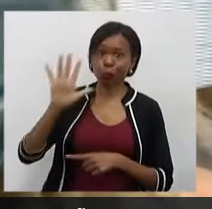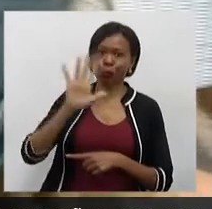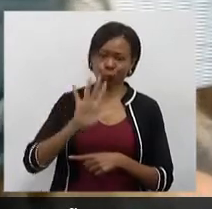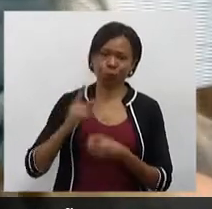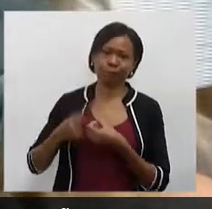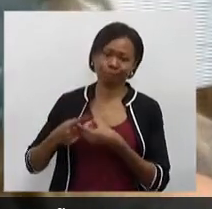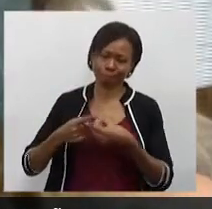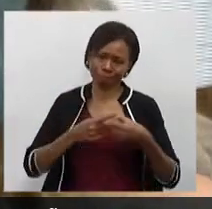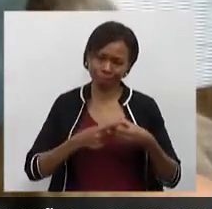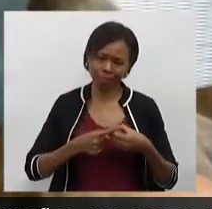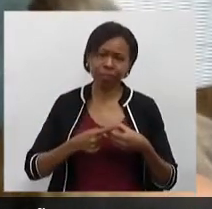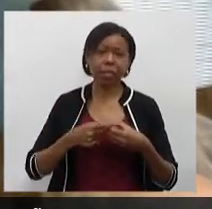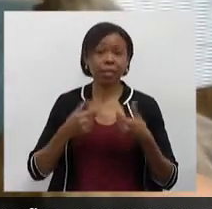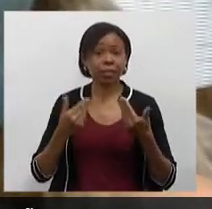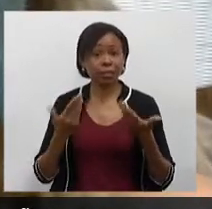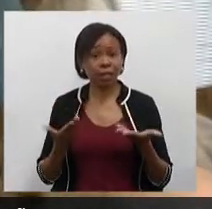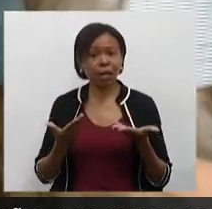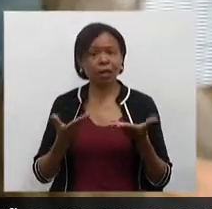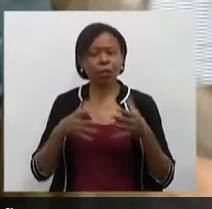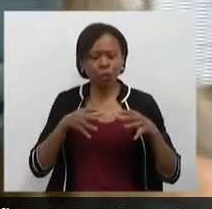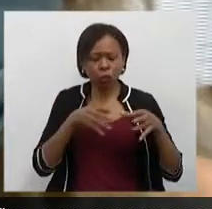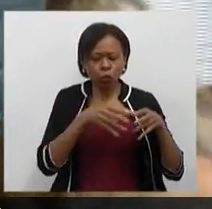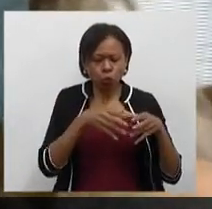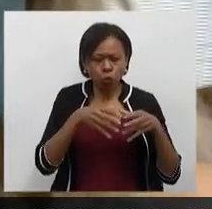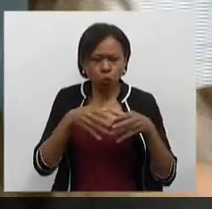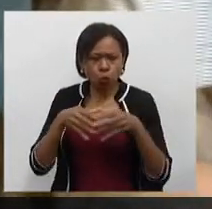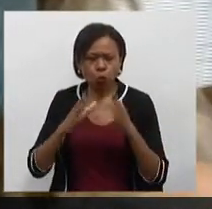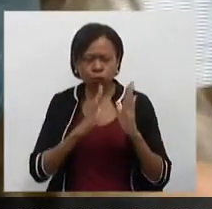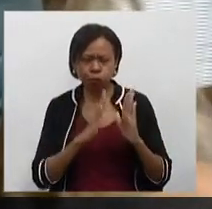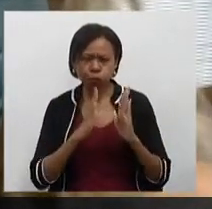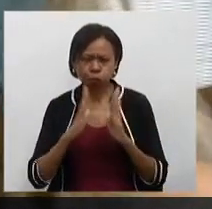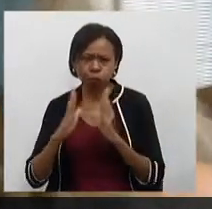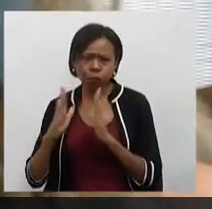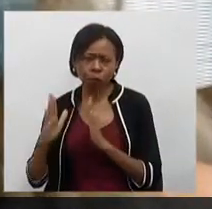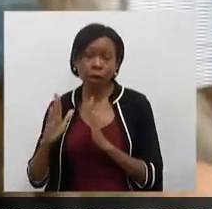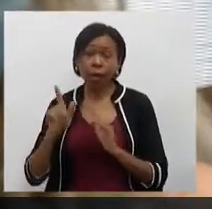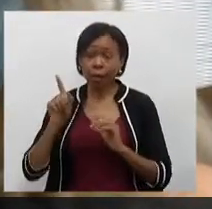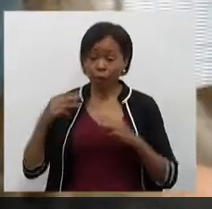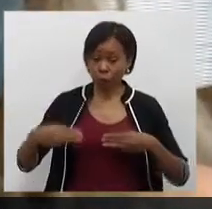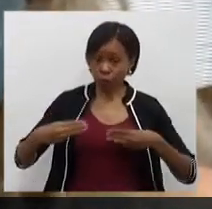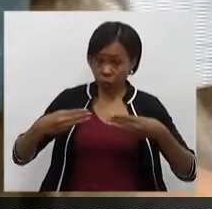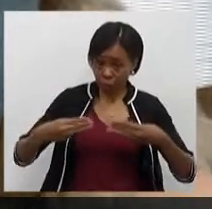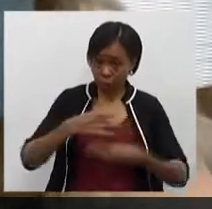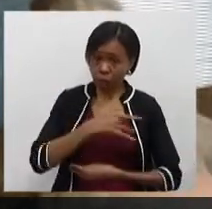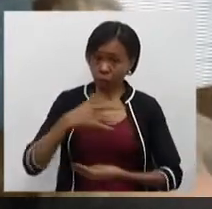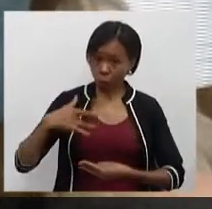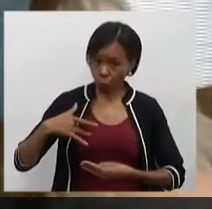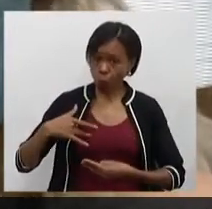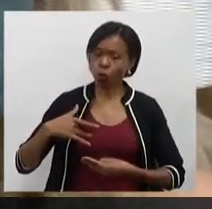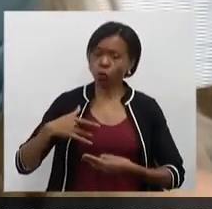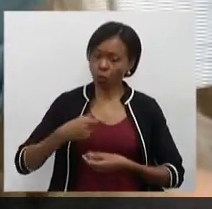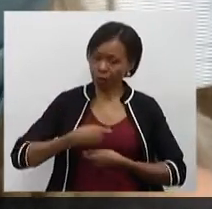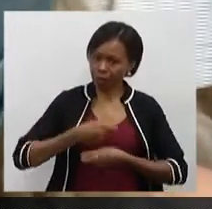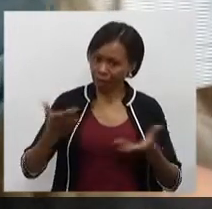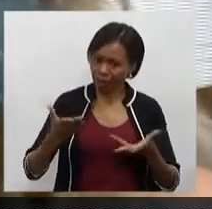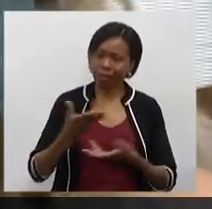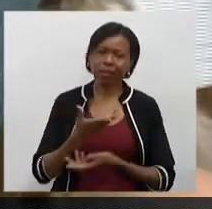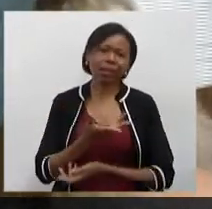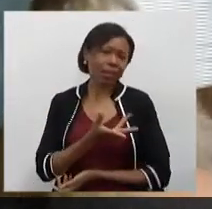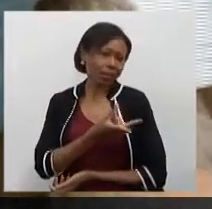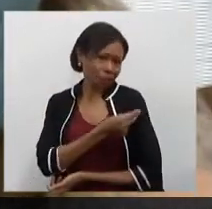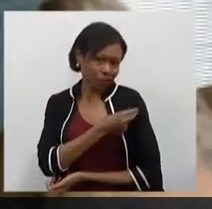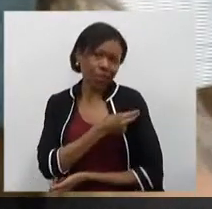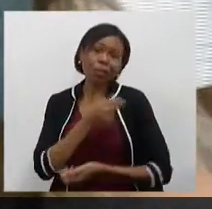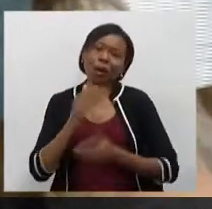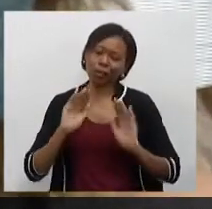envio, né, desse escalonamento, dessa remessa do Ministério da Saúde, as pessoas com comorbidades já serão atendidas